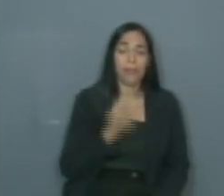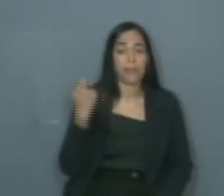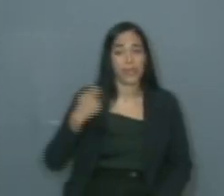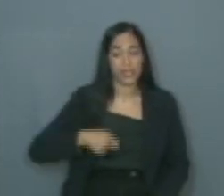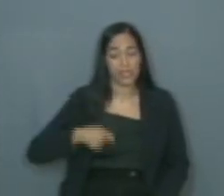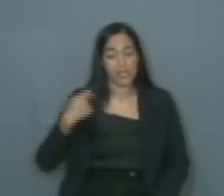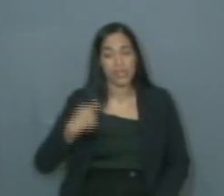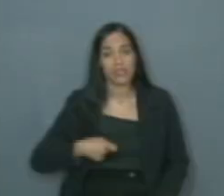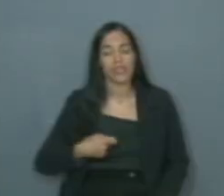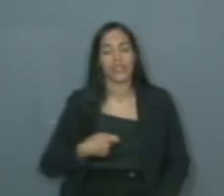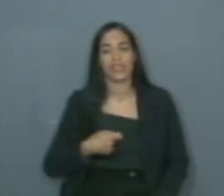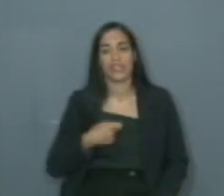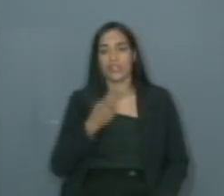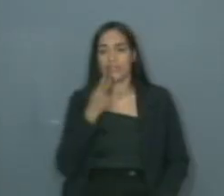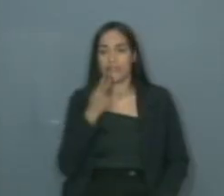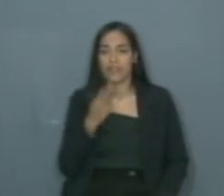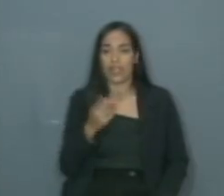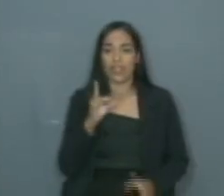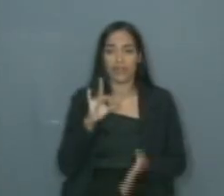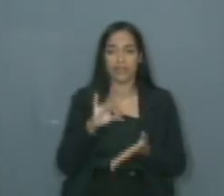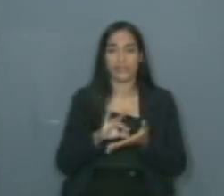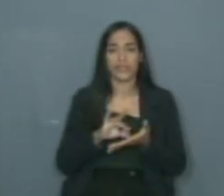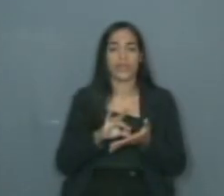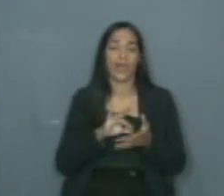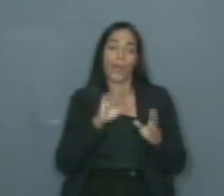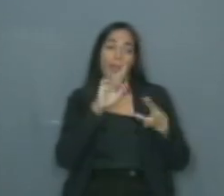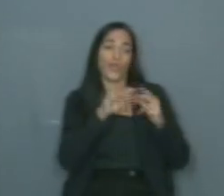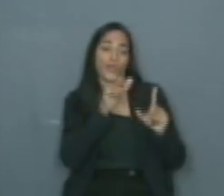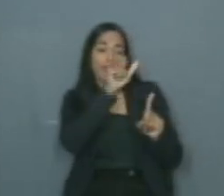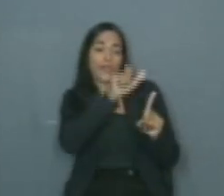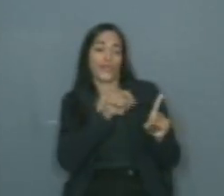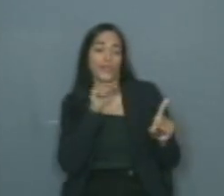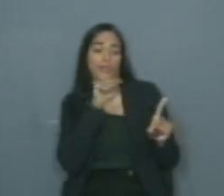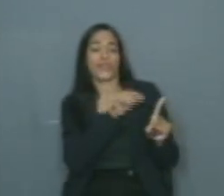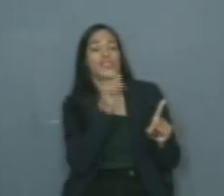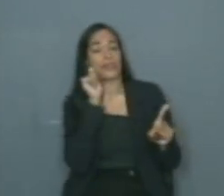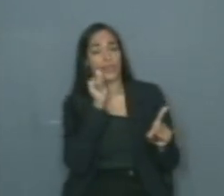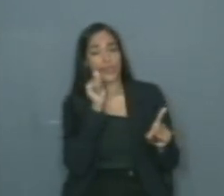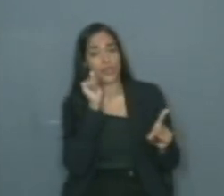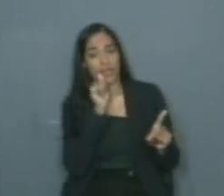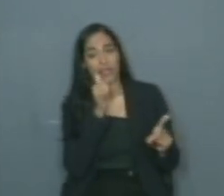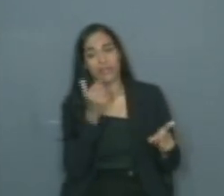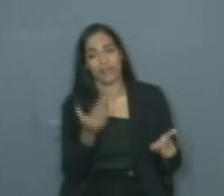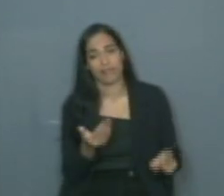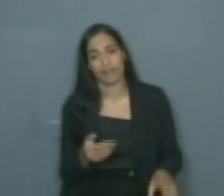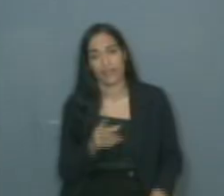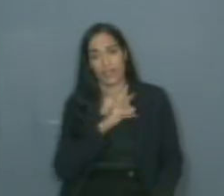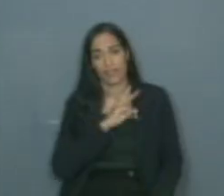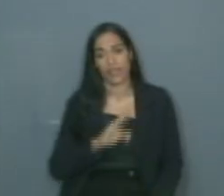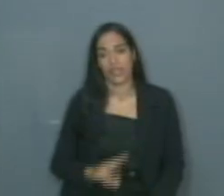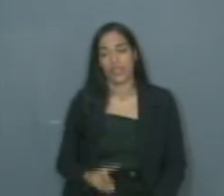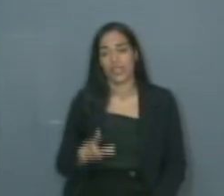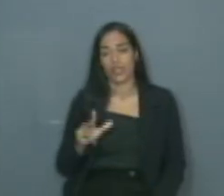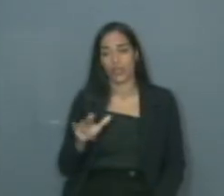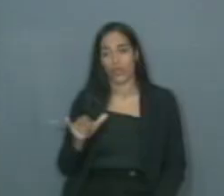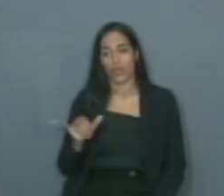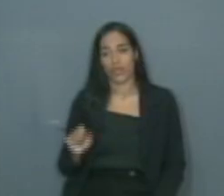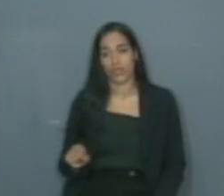Foi simplesmente pelo fato dela ser uma mulher. Eu ouço com atenção o vereador Luiz Eustáquio.